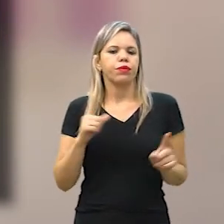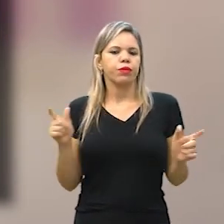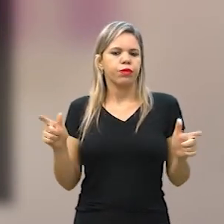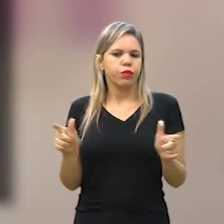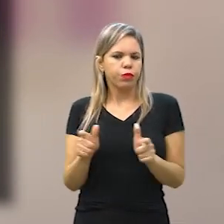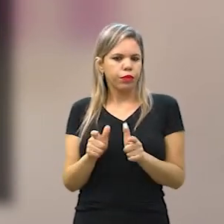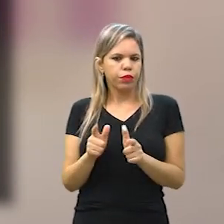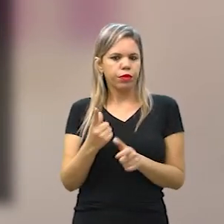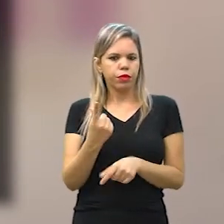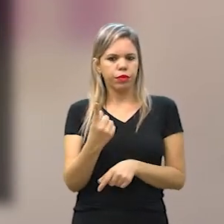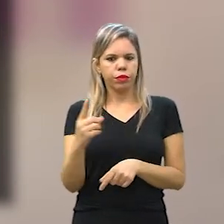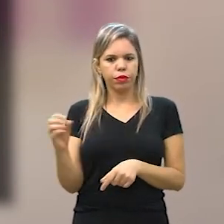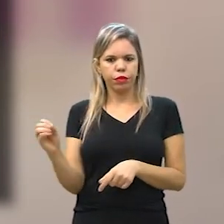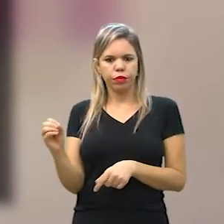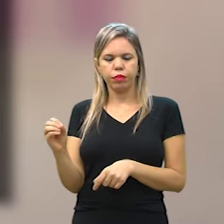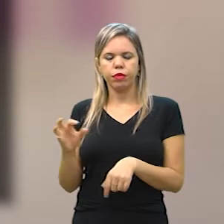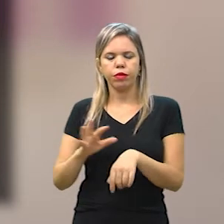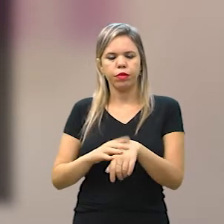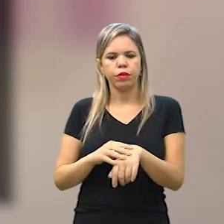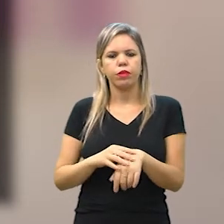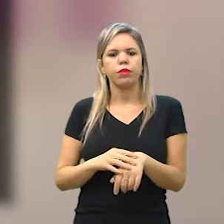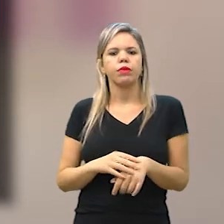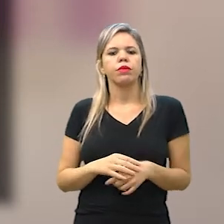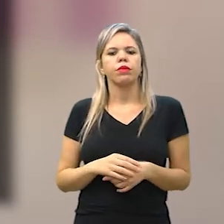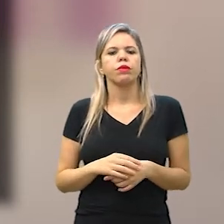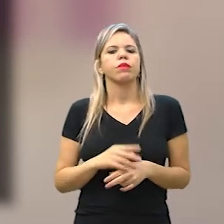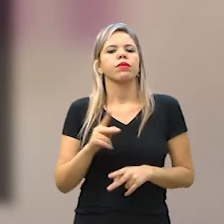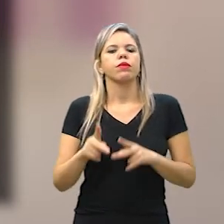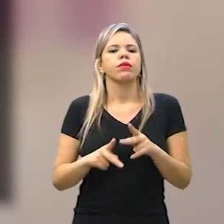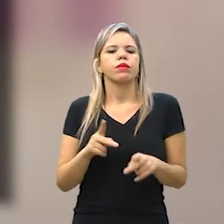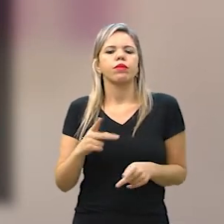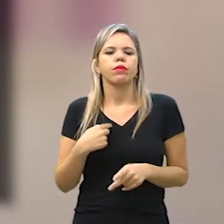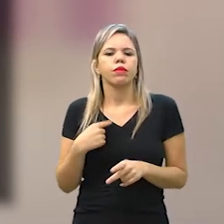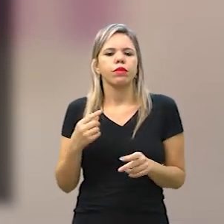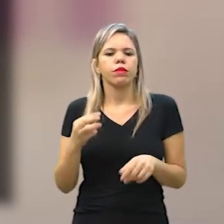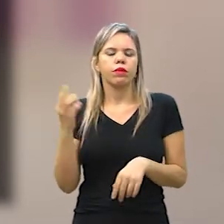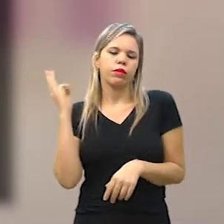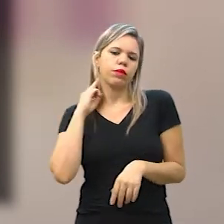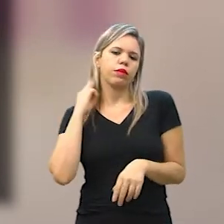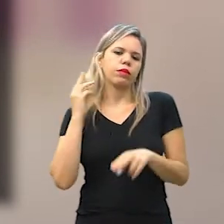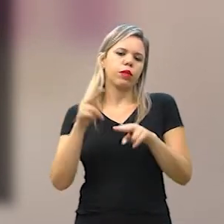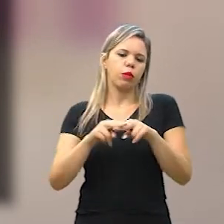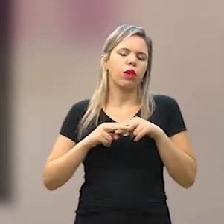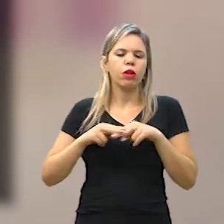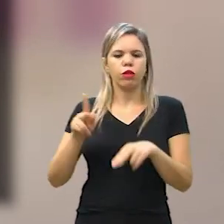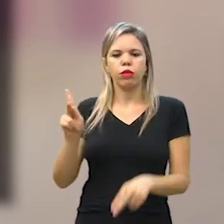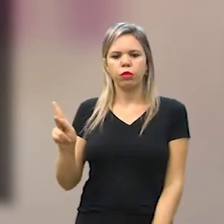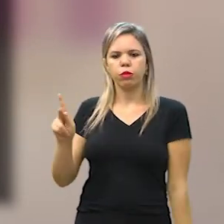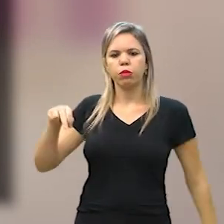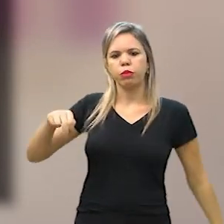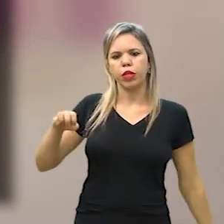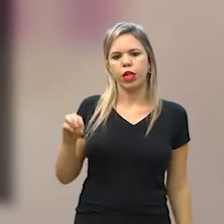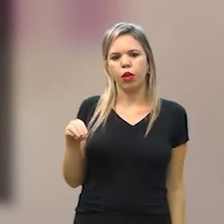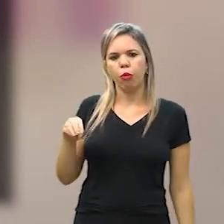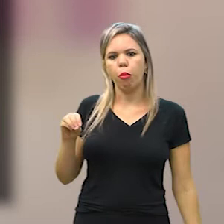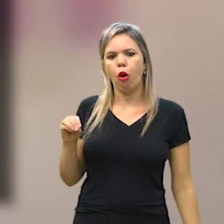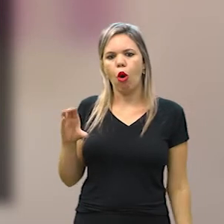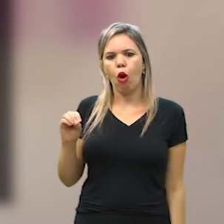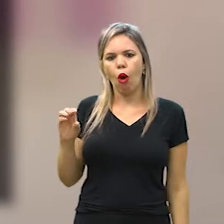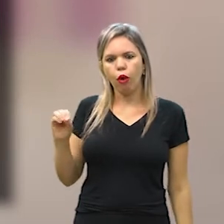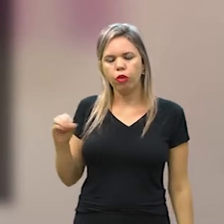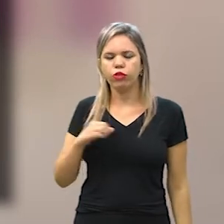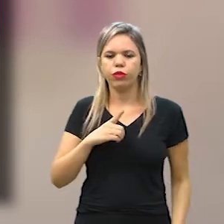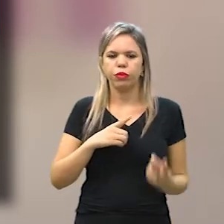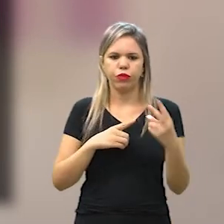nós tivemos uma queda de 110 casos. Desses 110 casos de meningite pelo pneumococo, nós tivemos